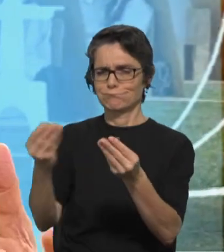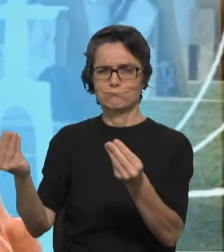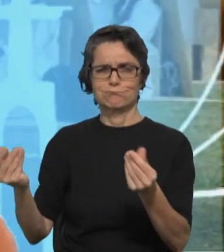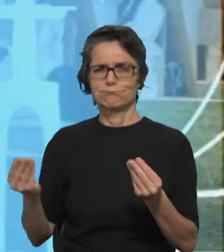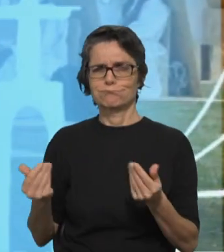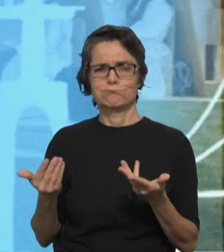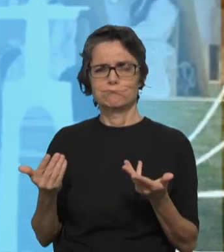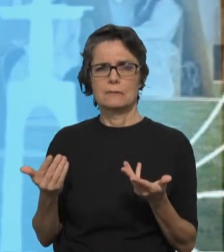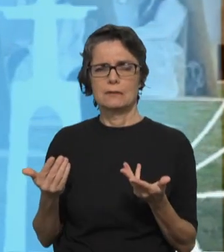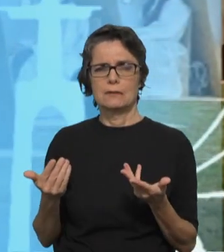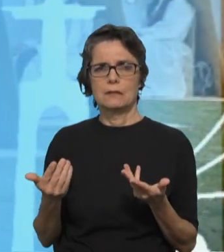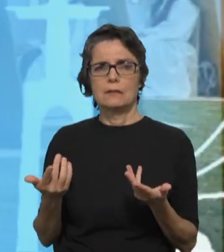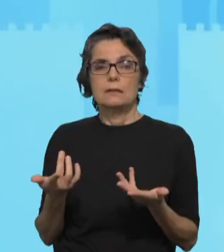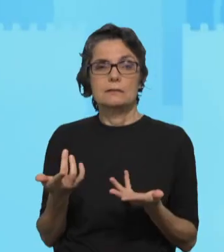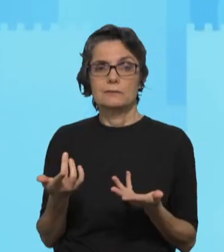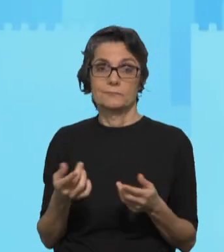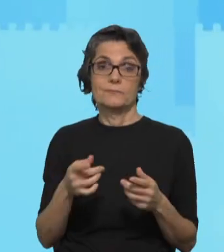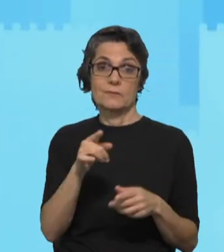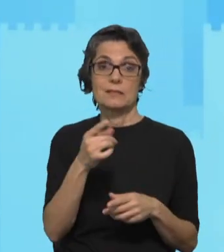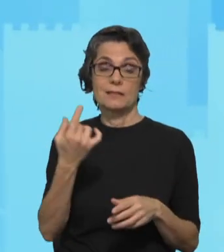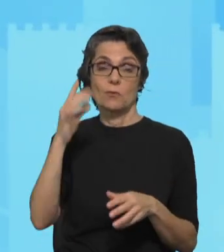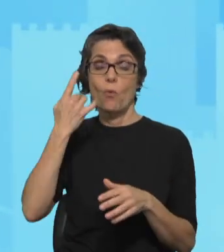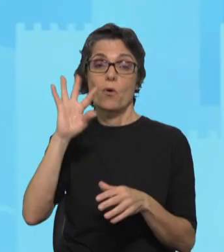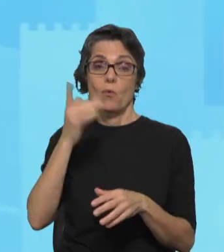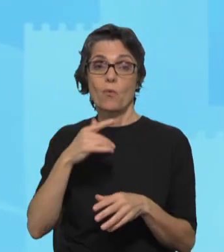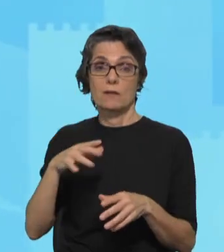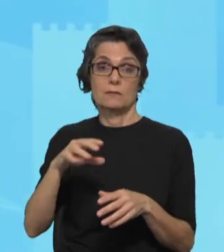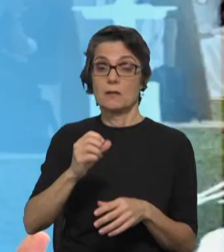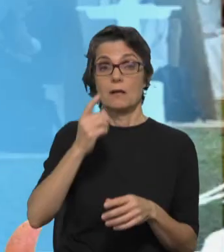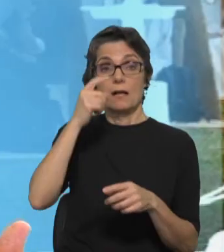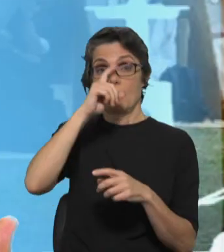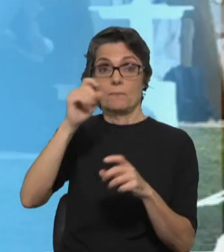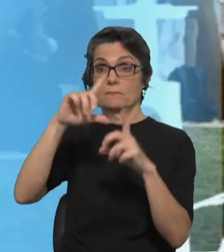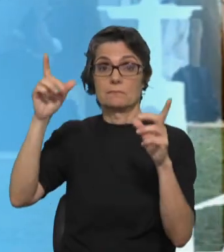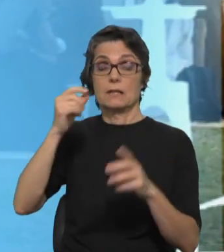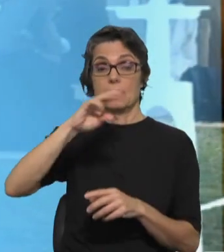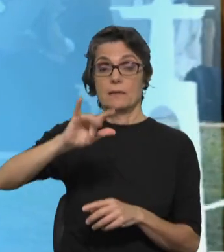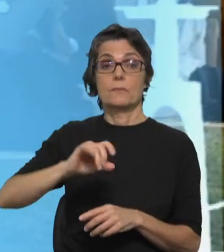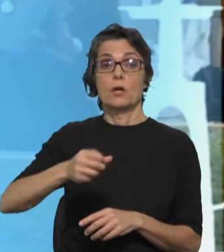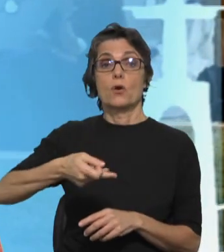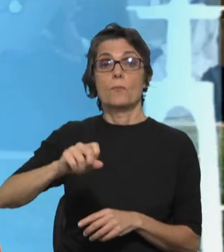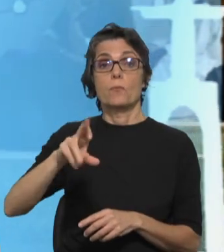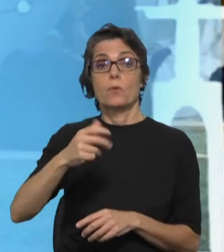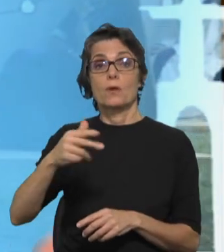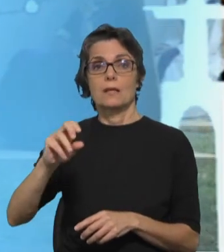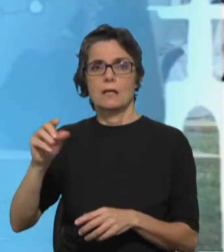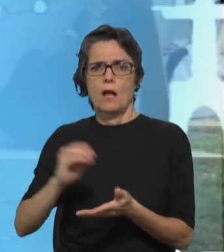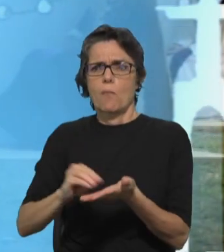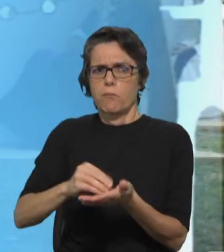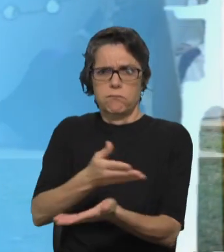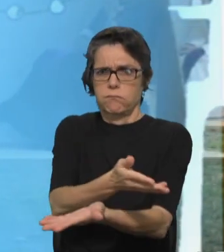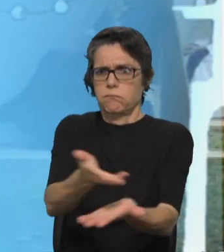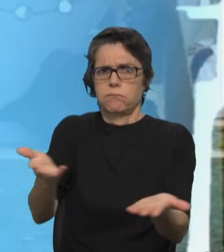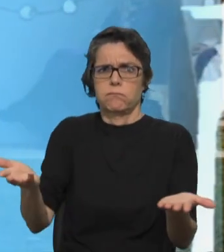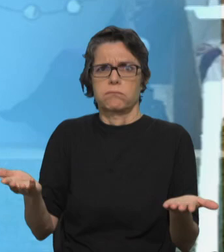de bairros de lata. Era logo o cartão de visita à chegada, não era? Na Portela, por exemplo. Da pobreza que realmente uma grande parte da